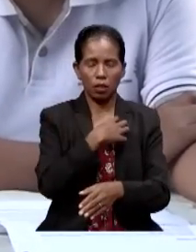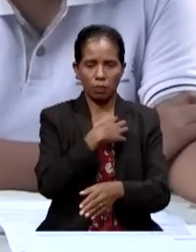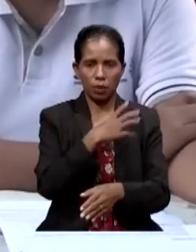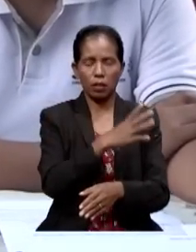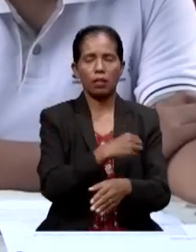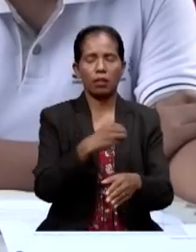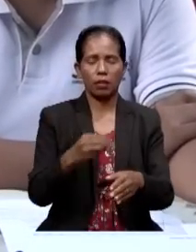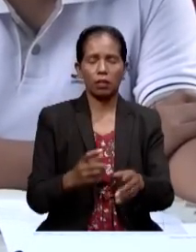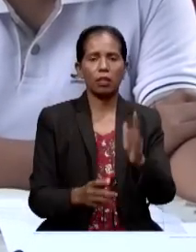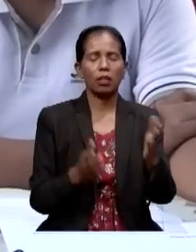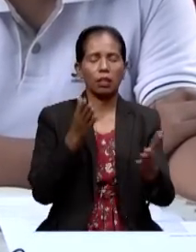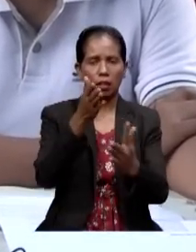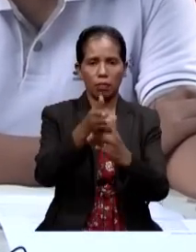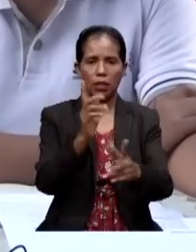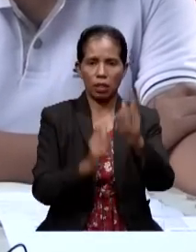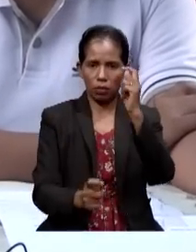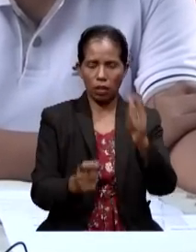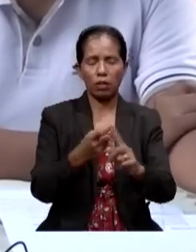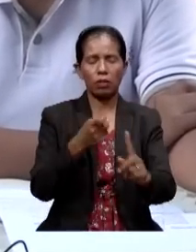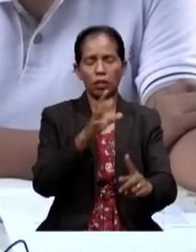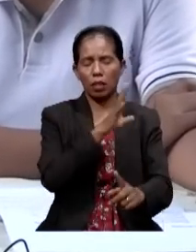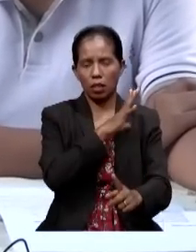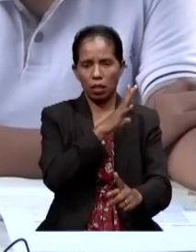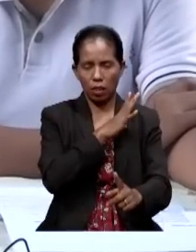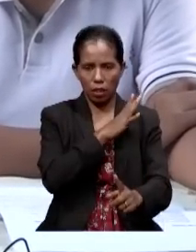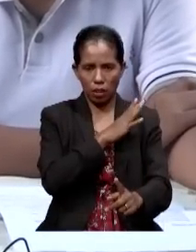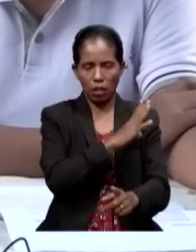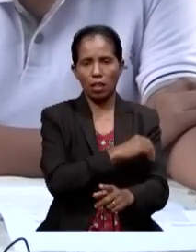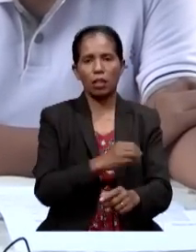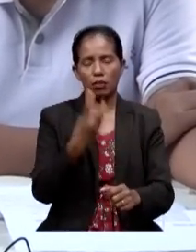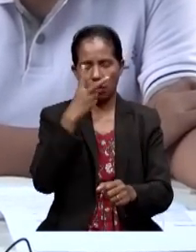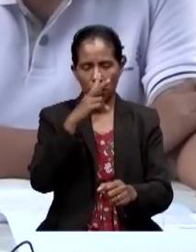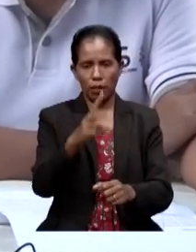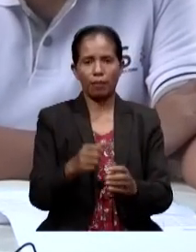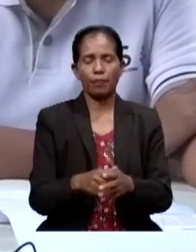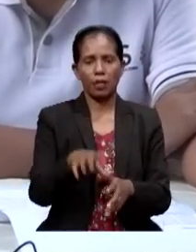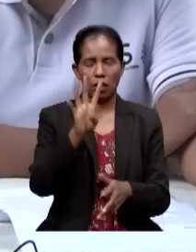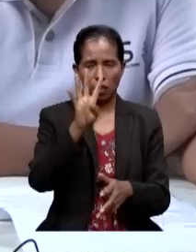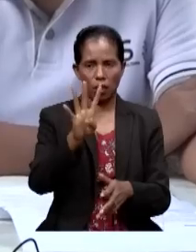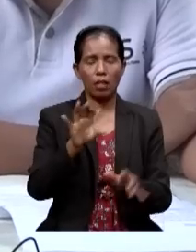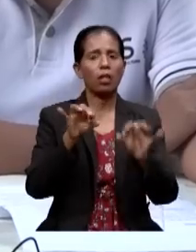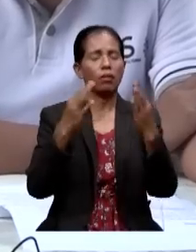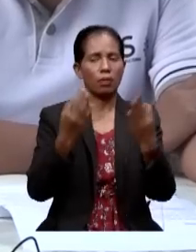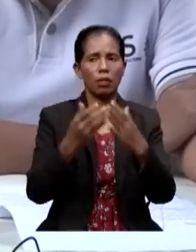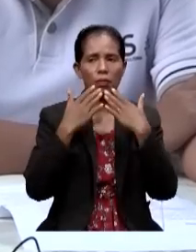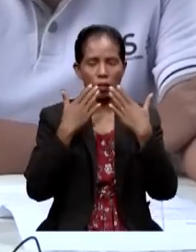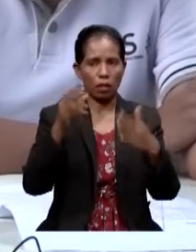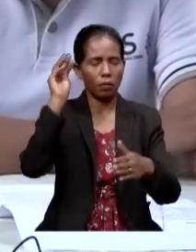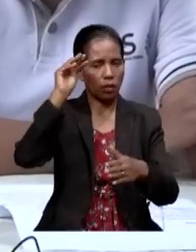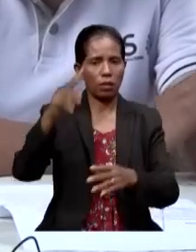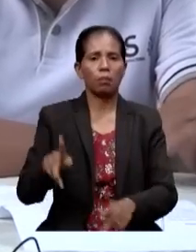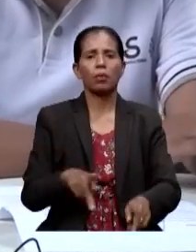não se reem apreciação husi tribunal, vou marca julgamento. Ha, família agradece para o Ministério